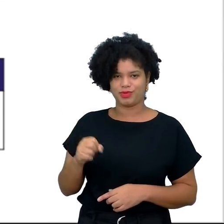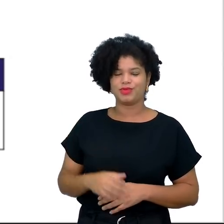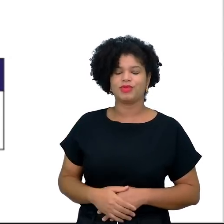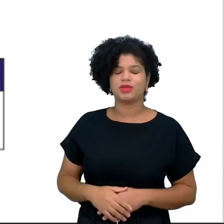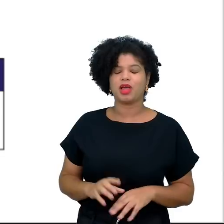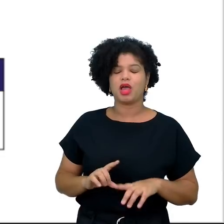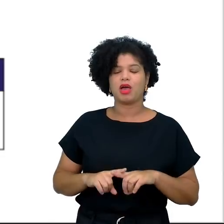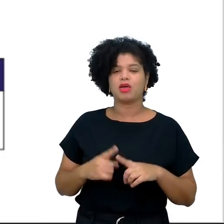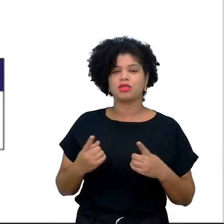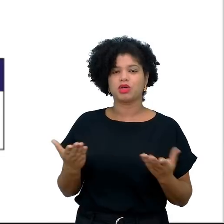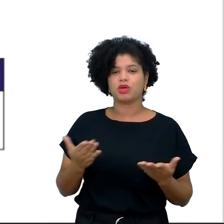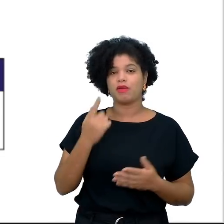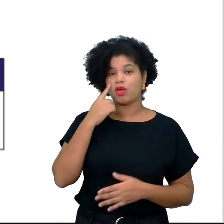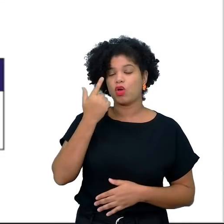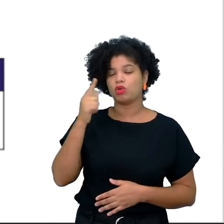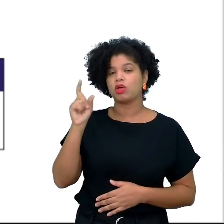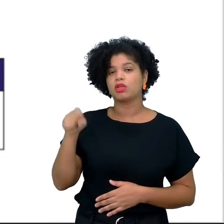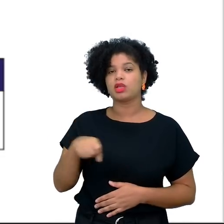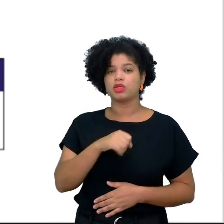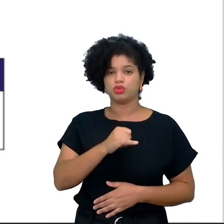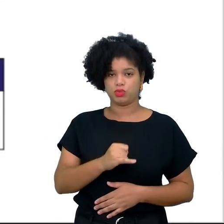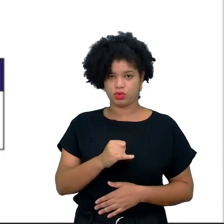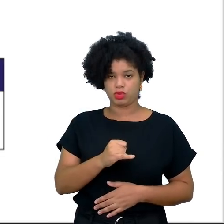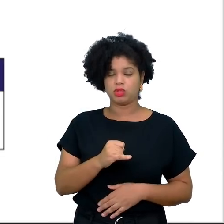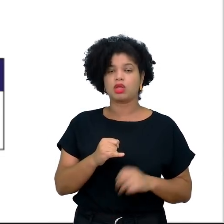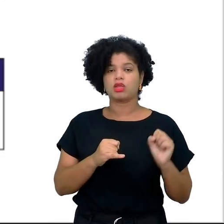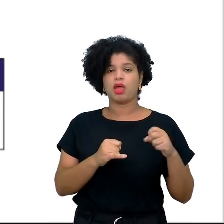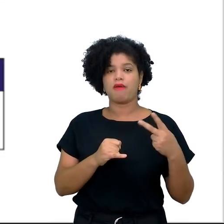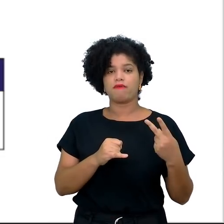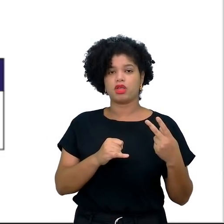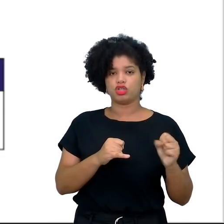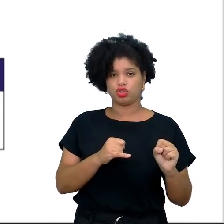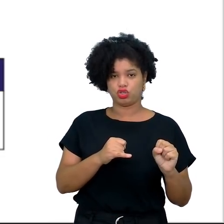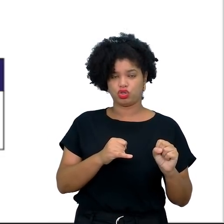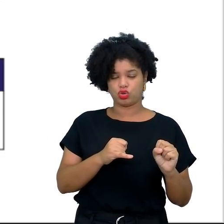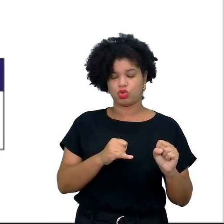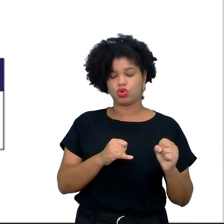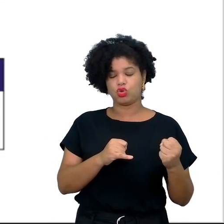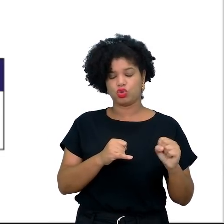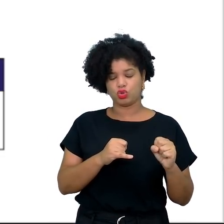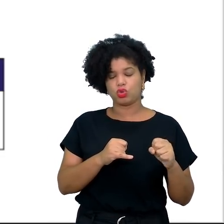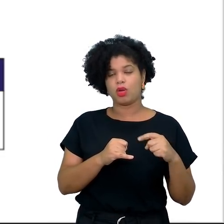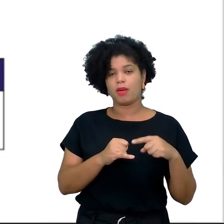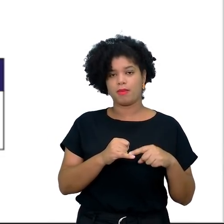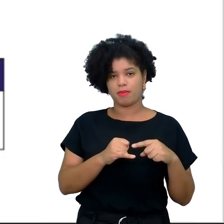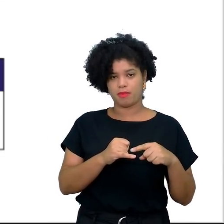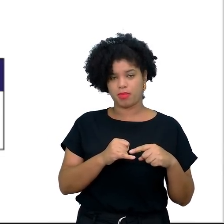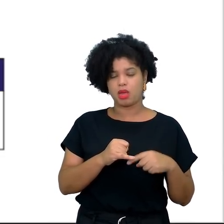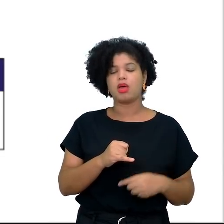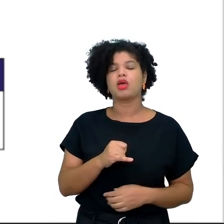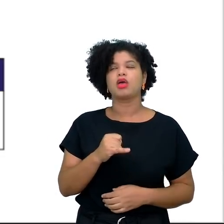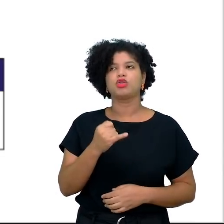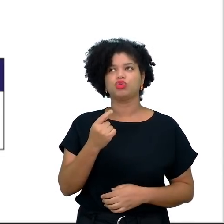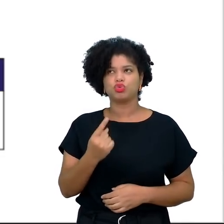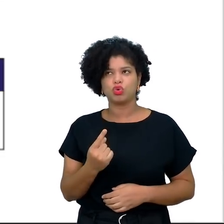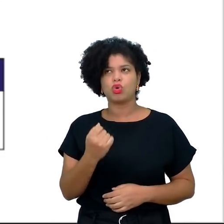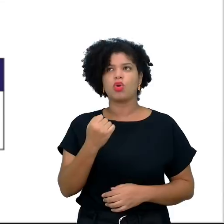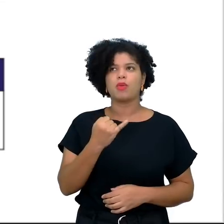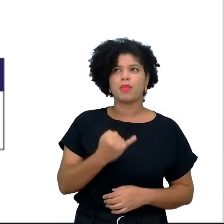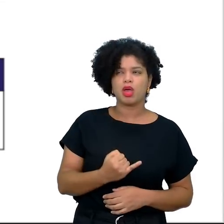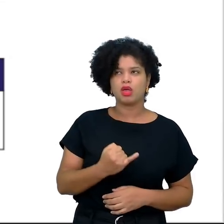fazer um procedimento subtrativo, né, que a partir do 28, ir subtraindo